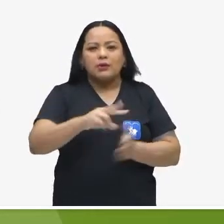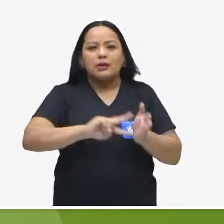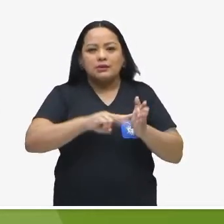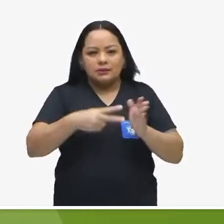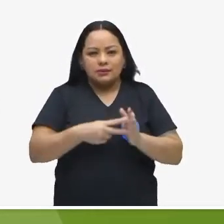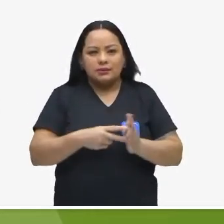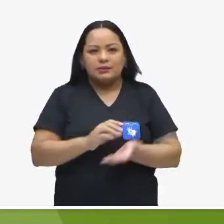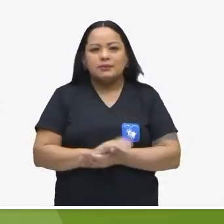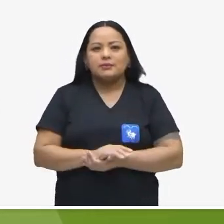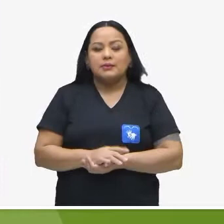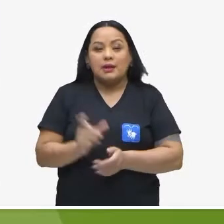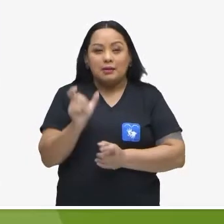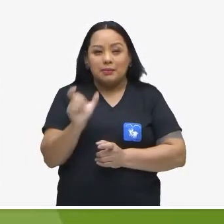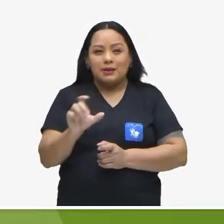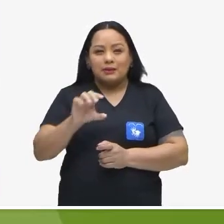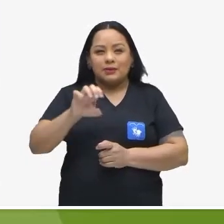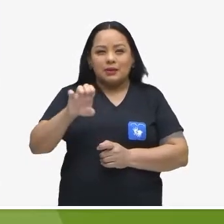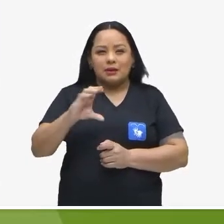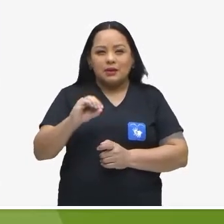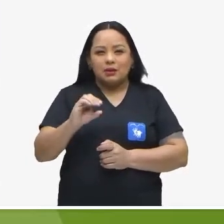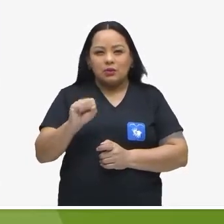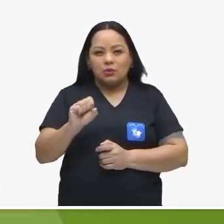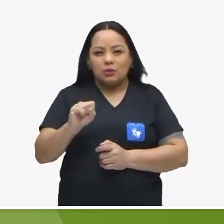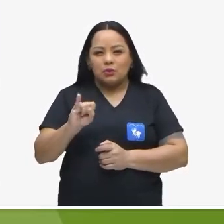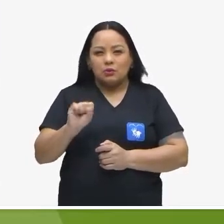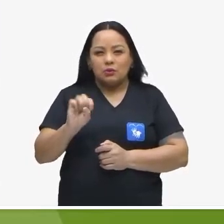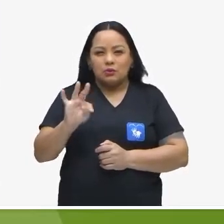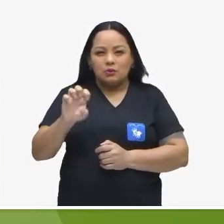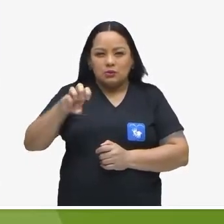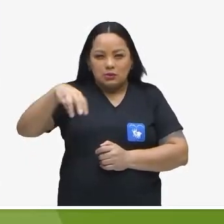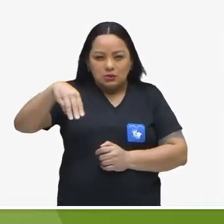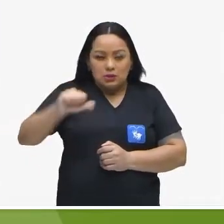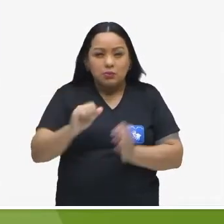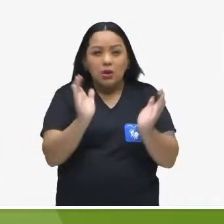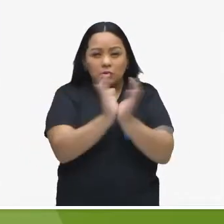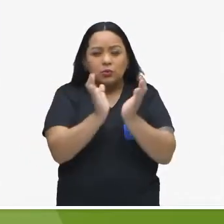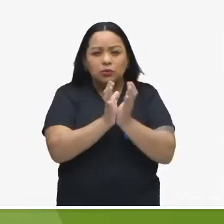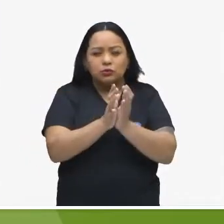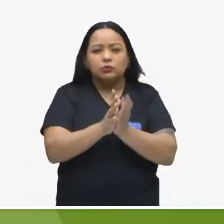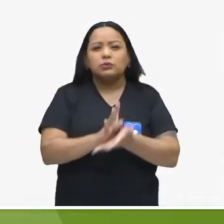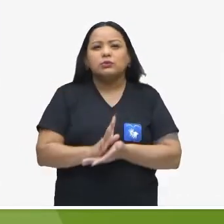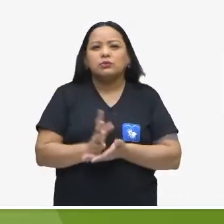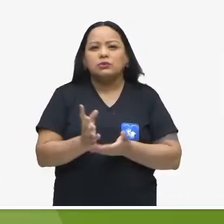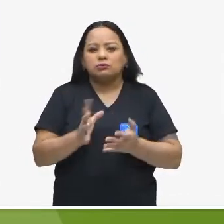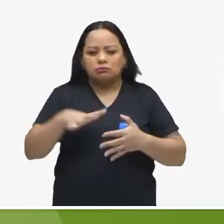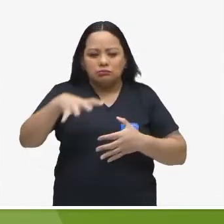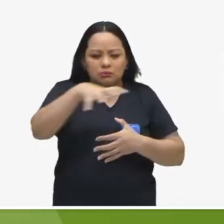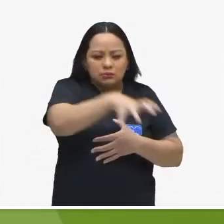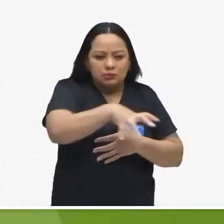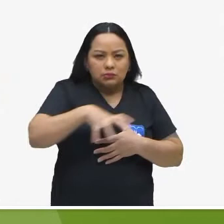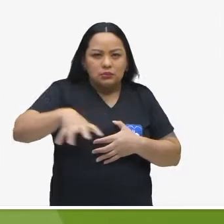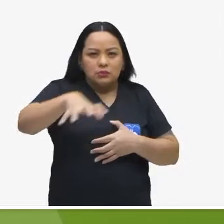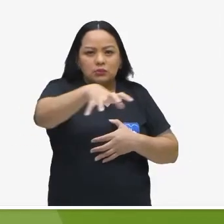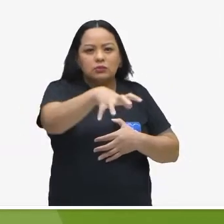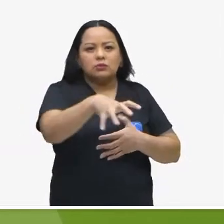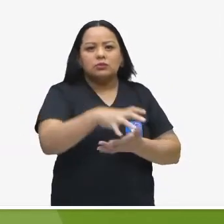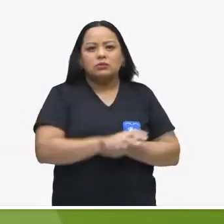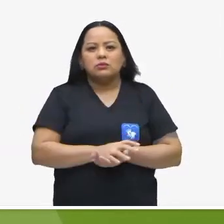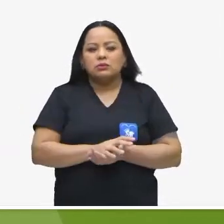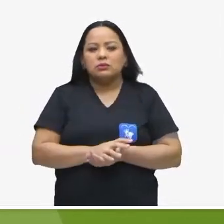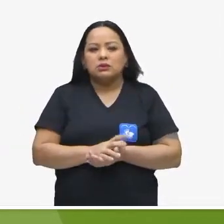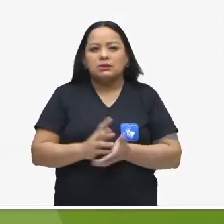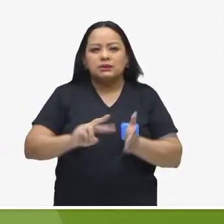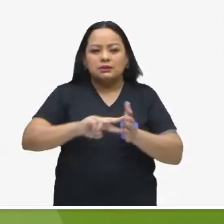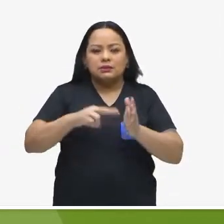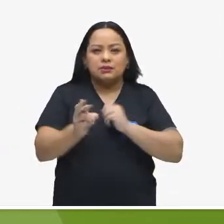em ecossistema, e ao conjunto dos ecossistemas, que é o conjunto de tudo que é representado